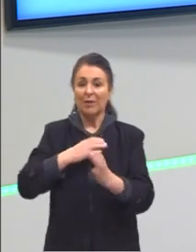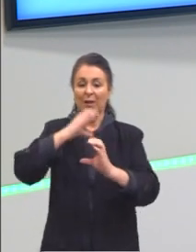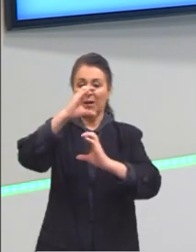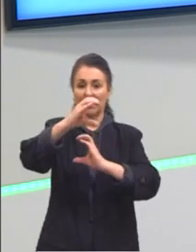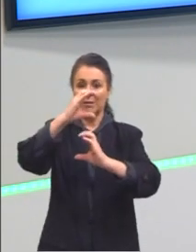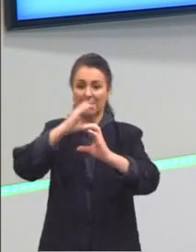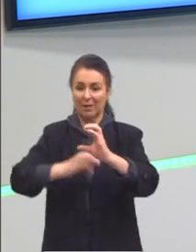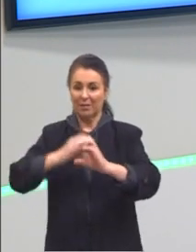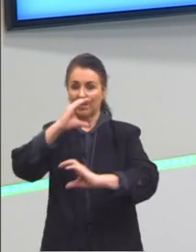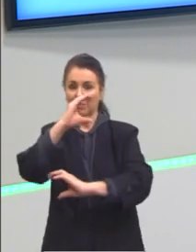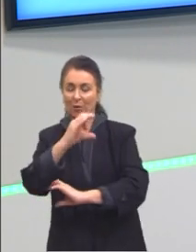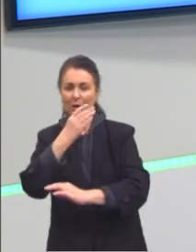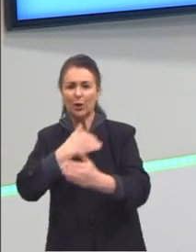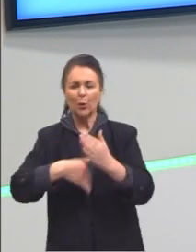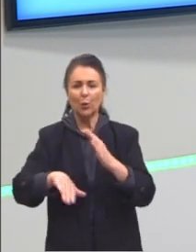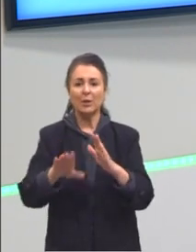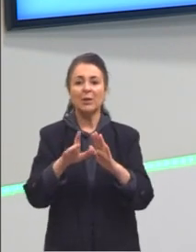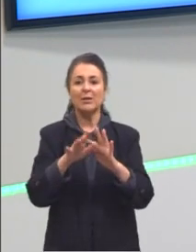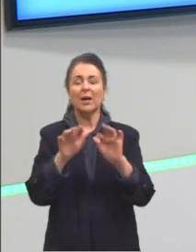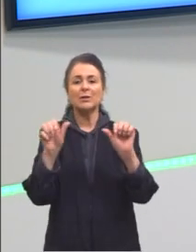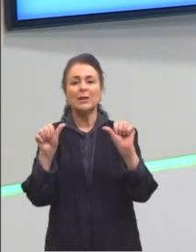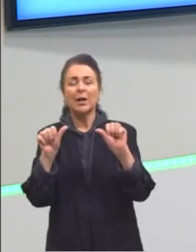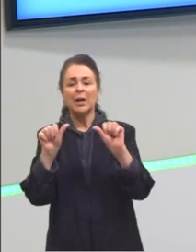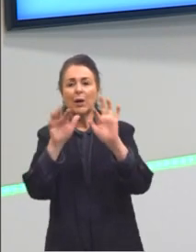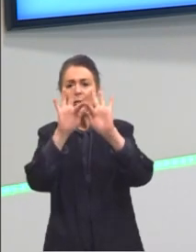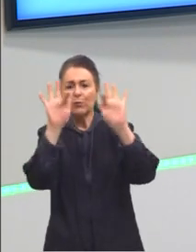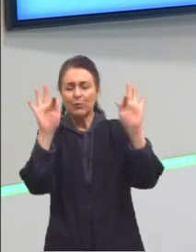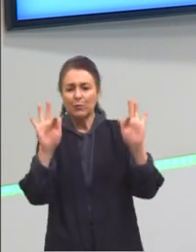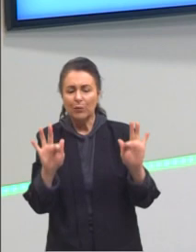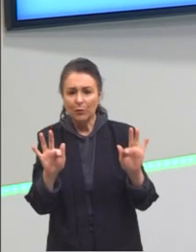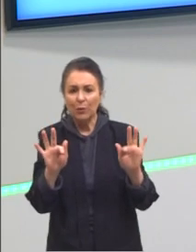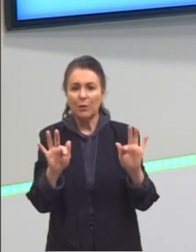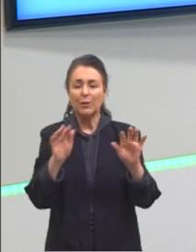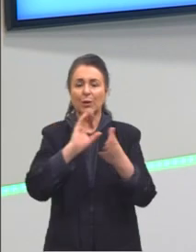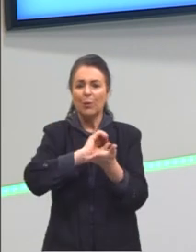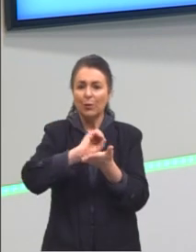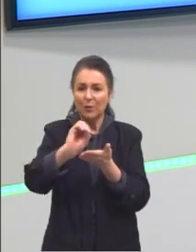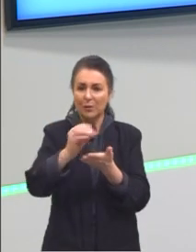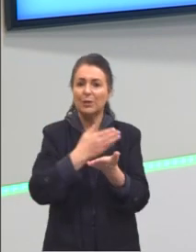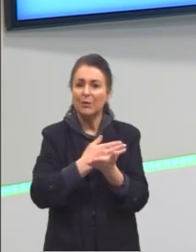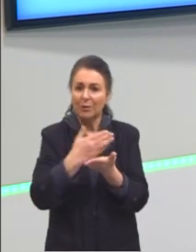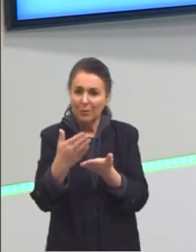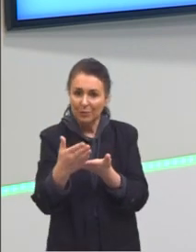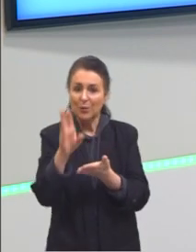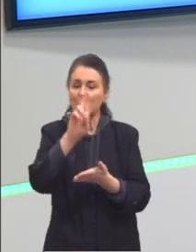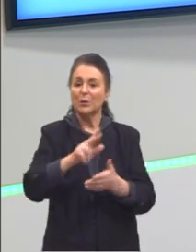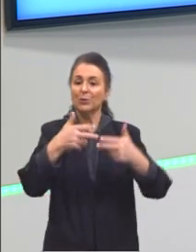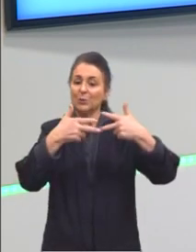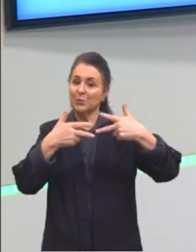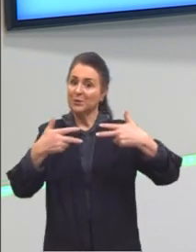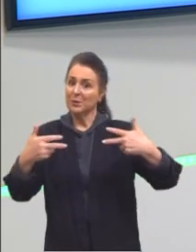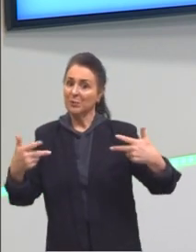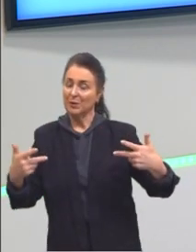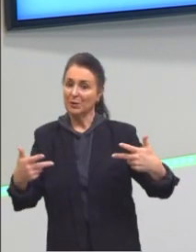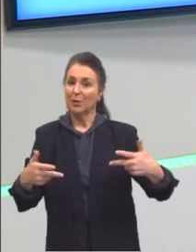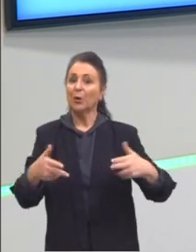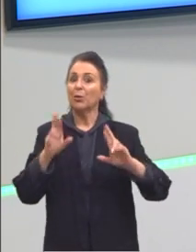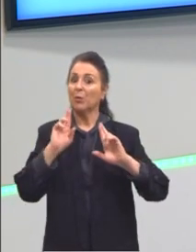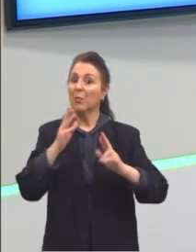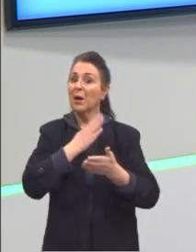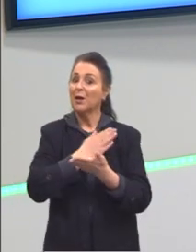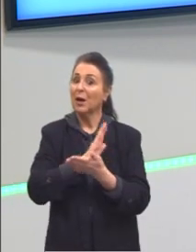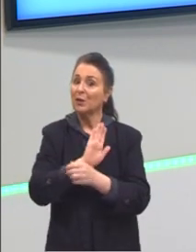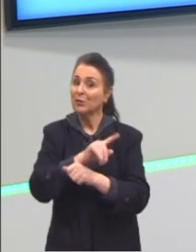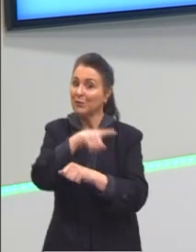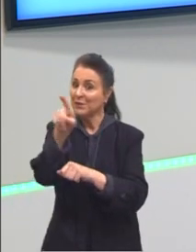carbônicas e todas as funções orgânicas que podemos configurar a partir destes elementos e espero que tenha ajudado